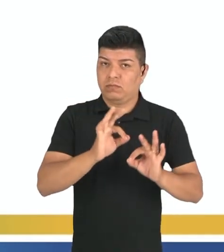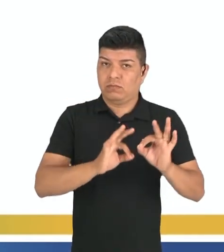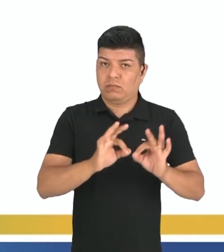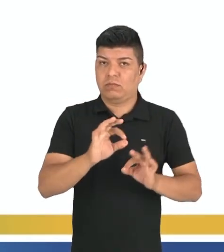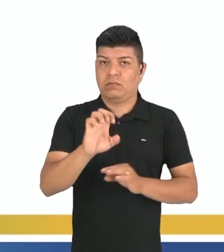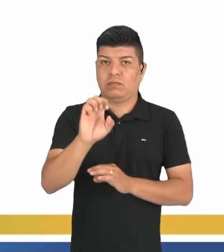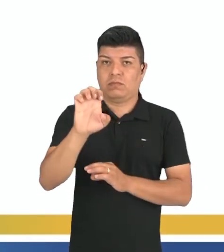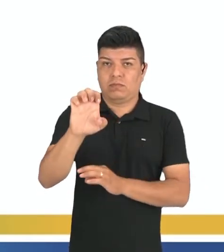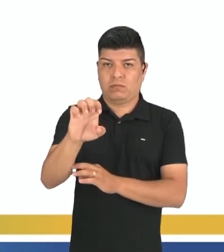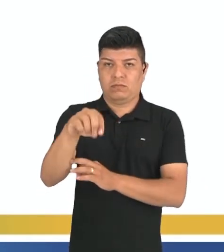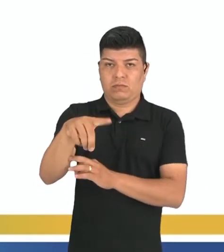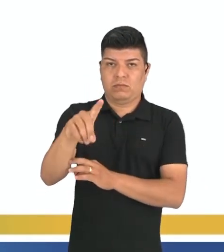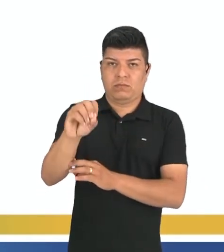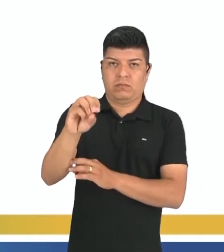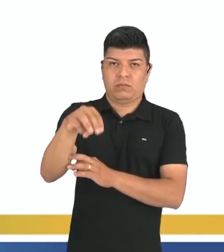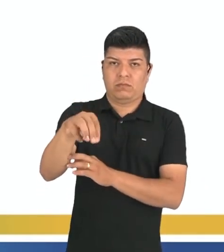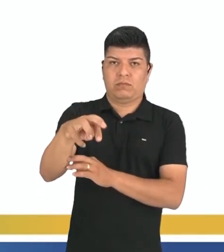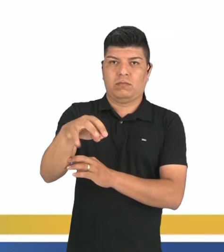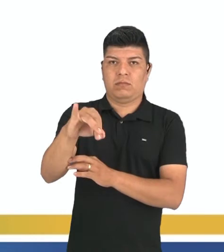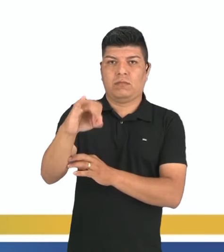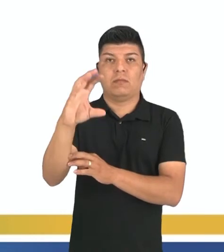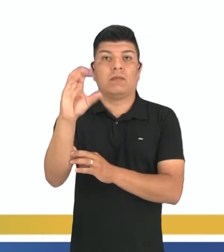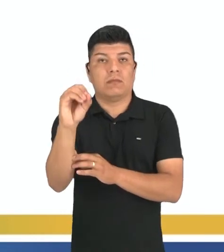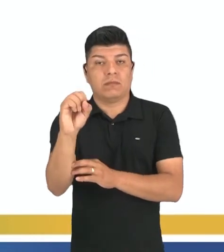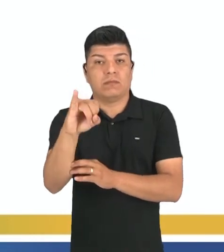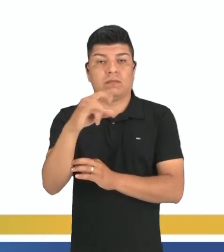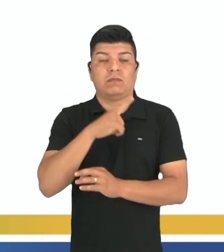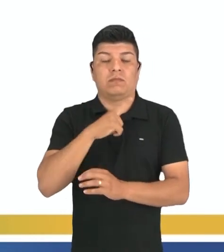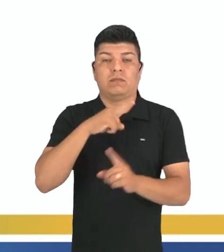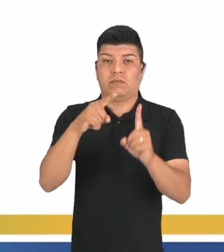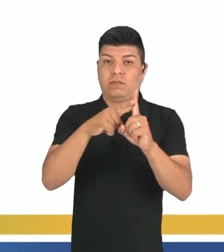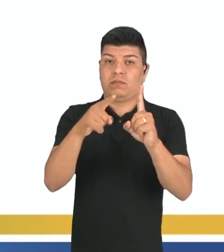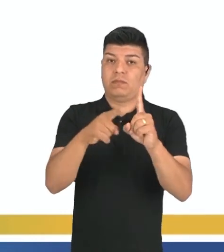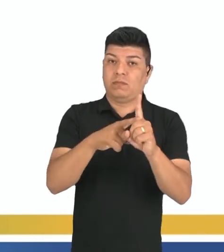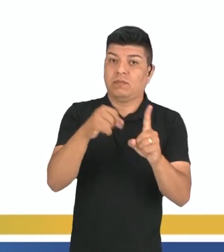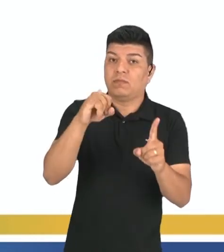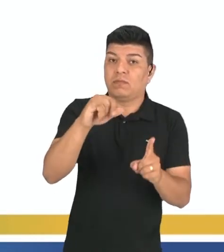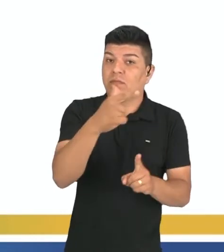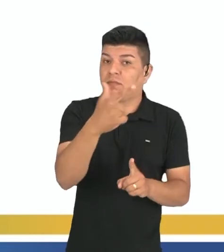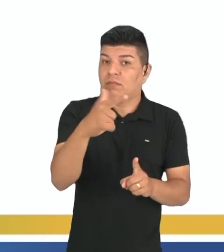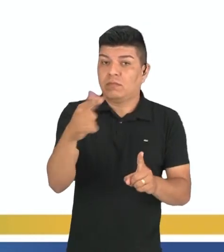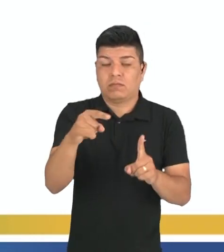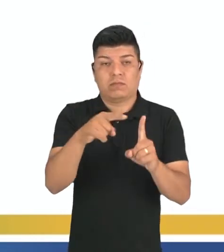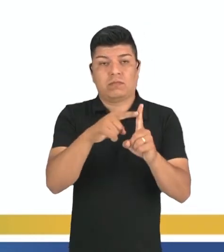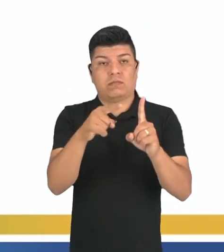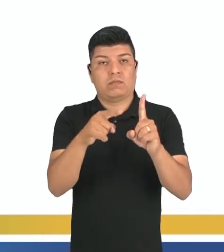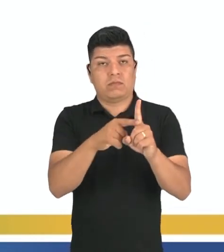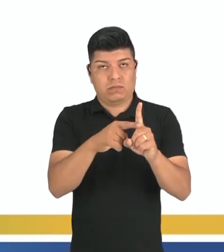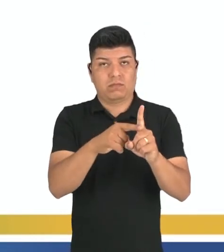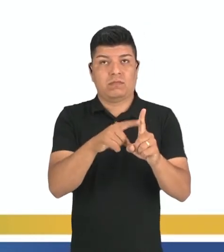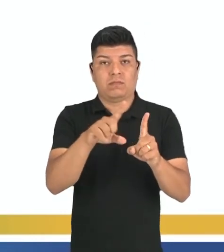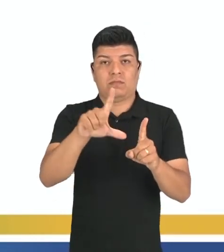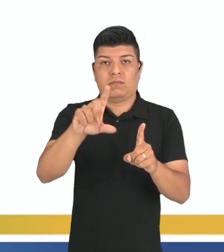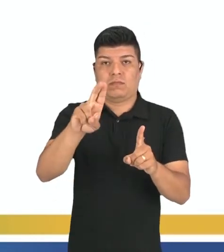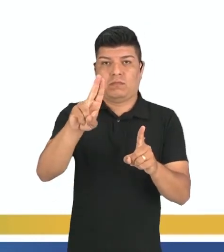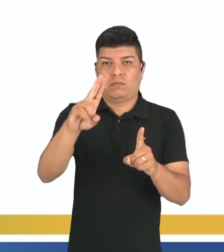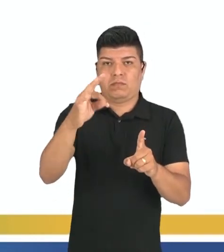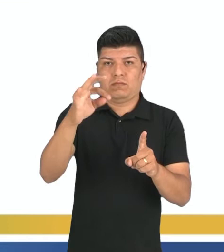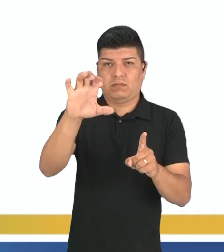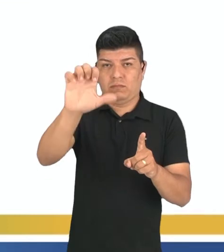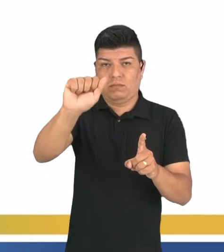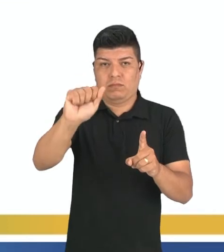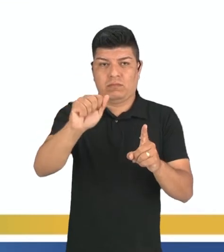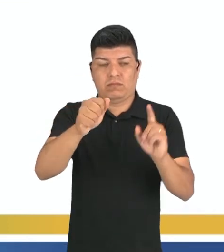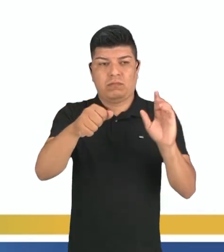endométrio para caso ocorra uma gravidez. Se não ocorrer uma gravidez, esse corpo lúteo ele vai se